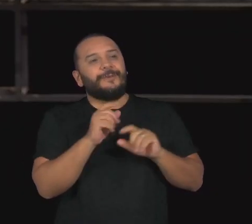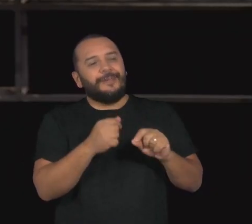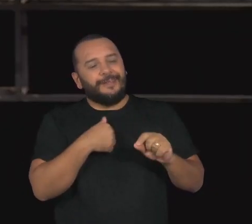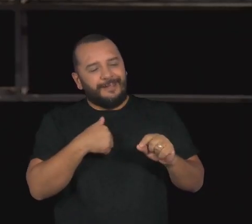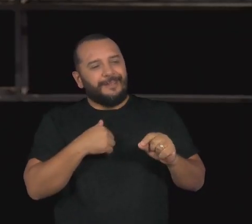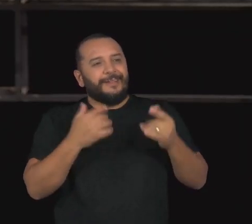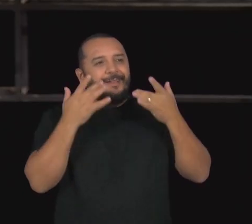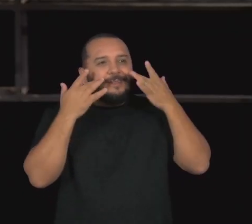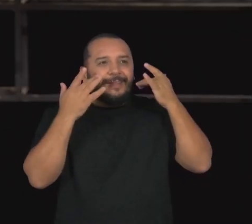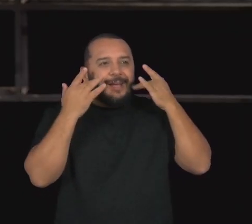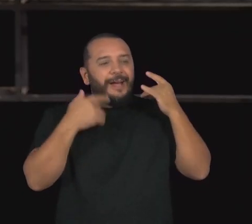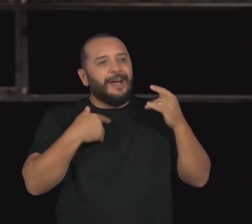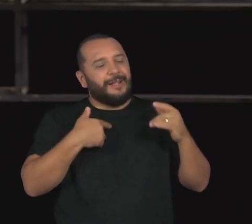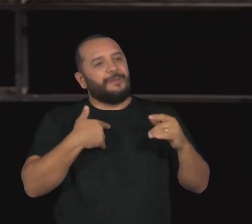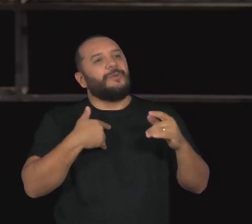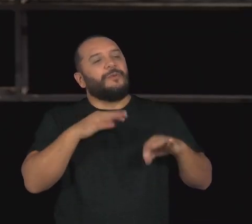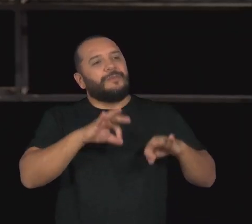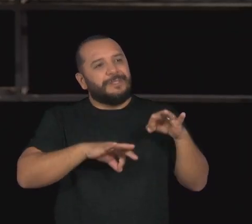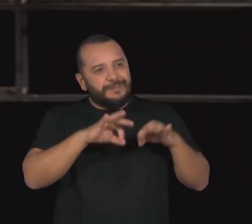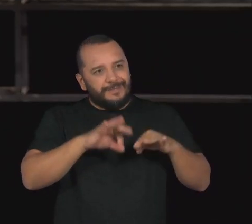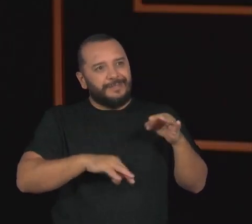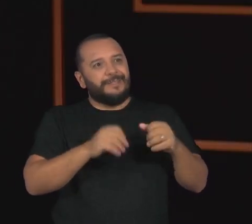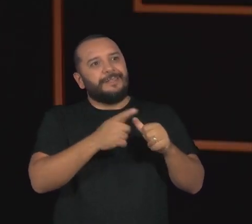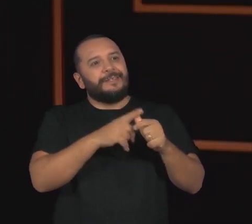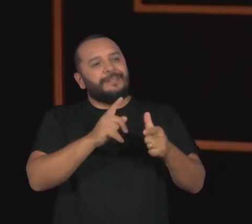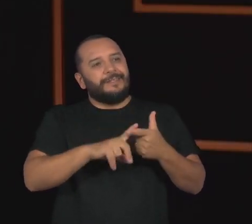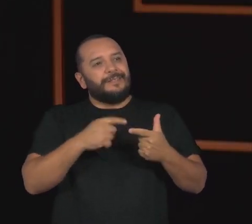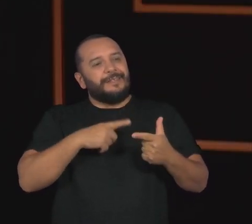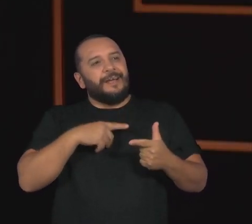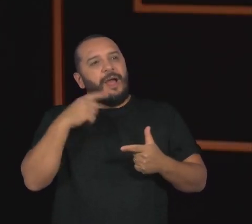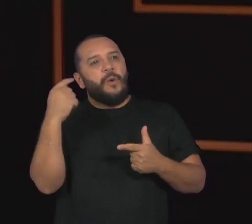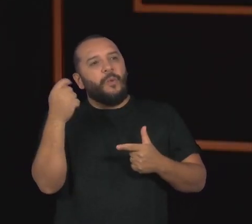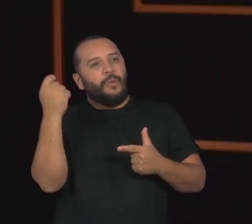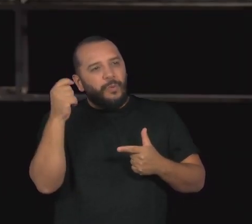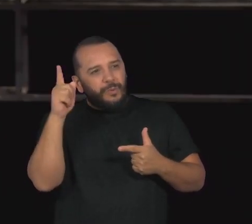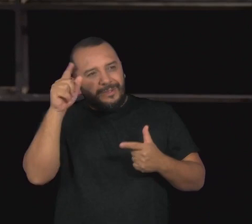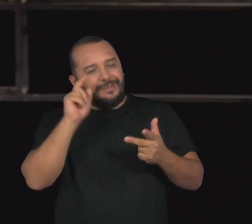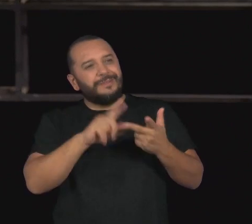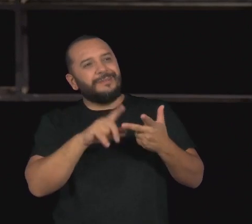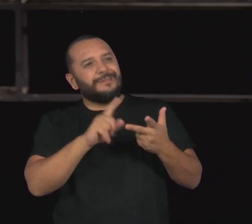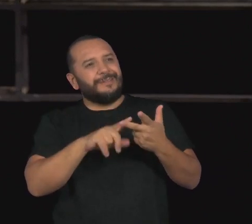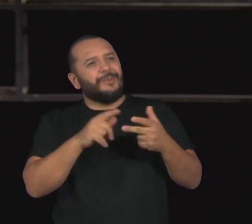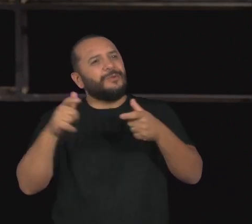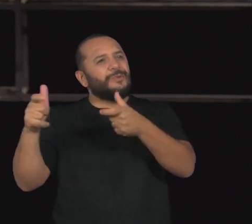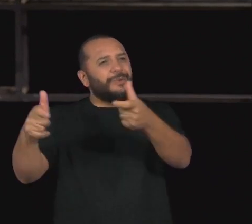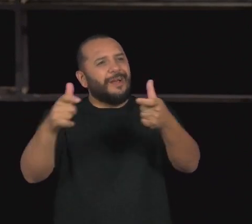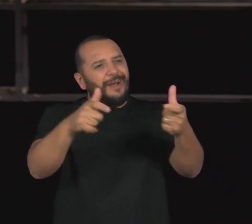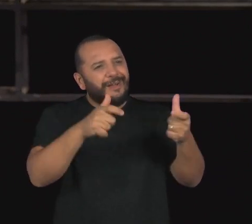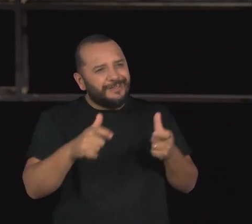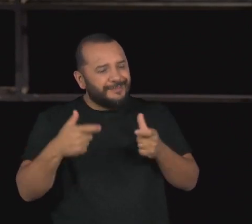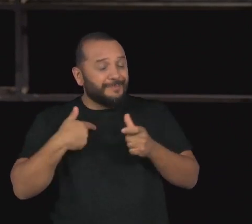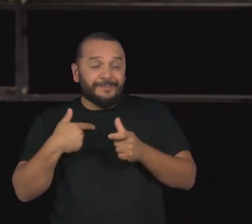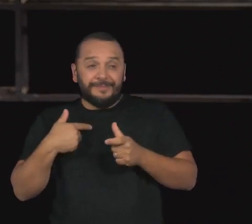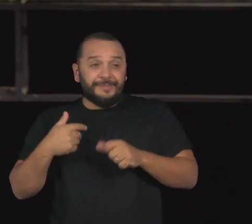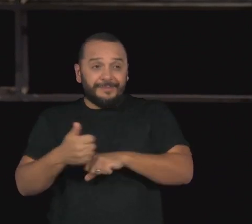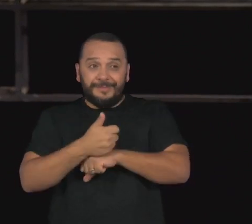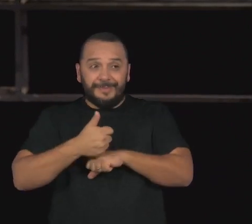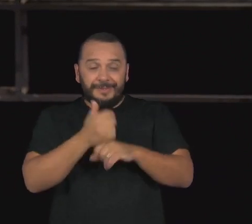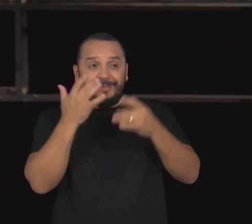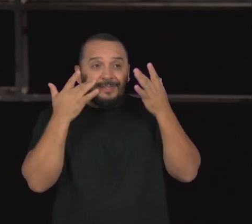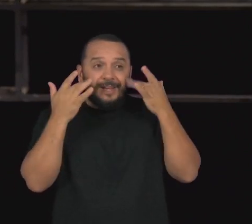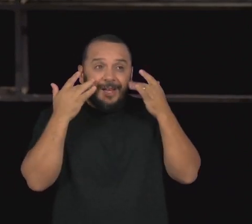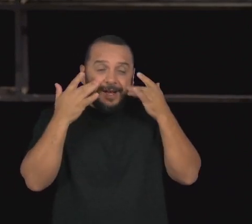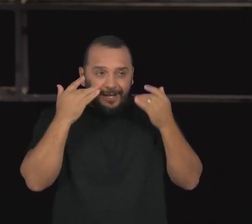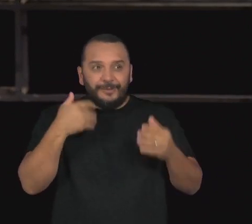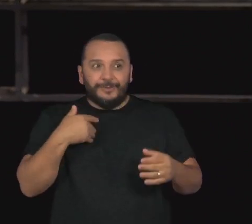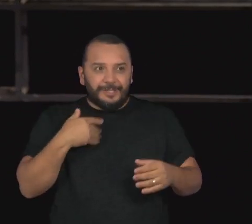Baixo Augusta, a Praça Roosevelt. Praça Roosevelt. Né, os locais frequentados aí pelos profissionais do teatro e é abduzido,